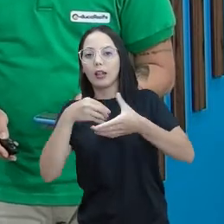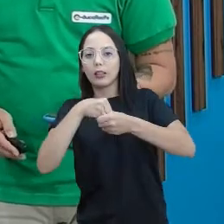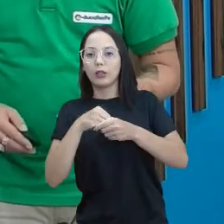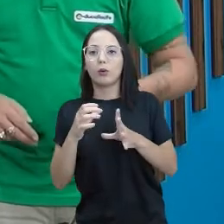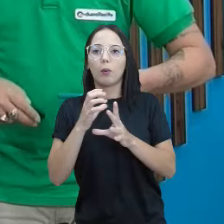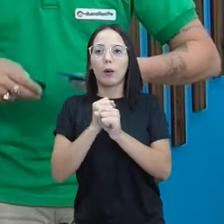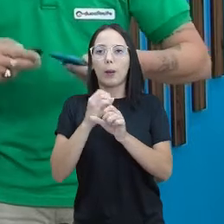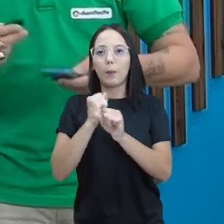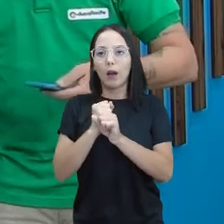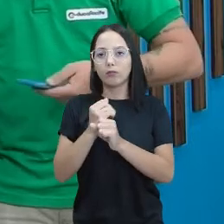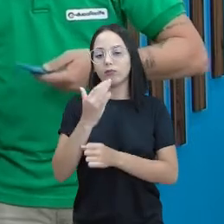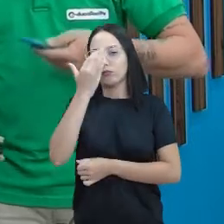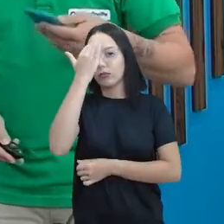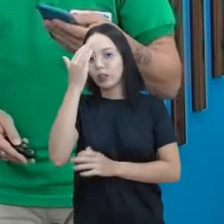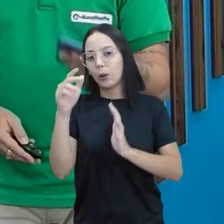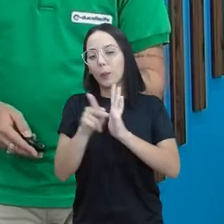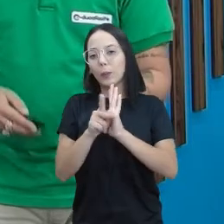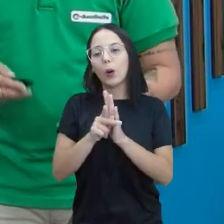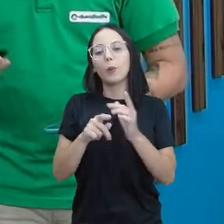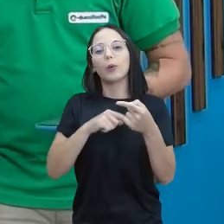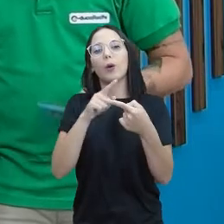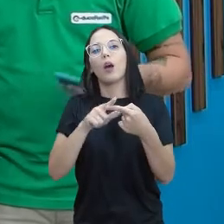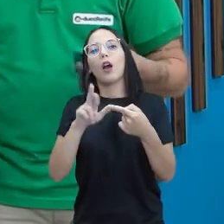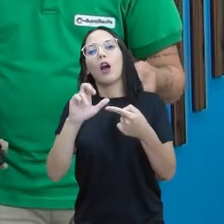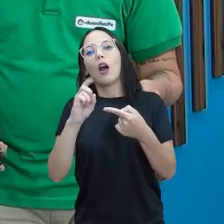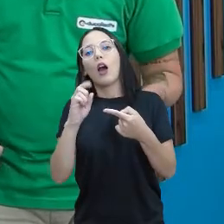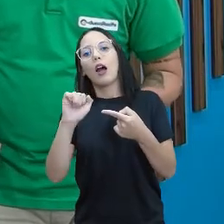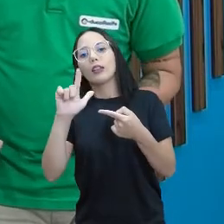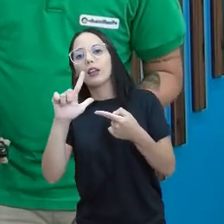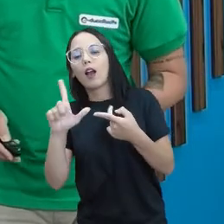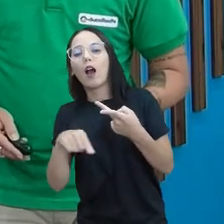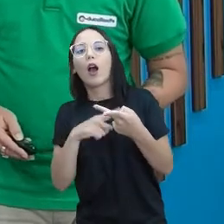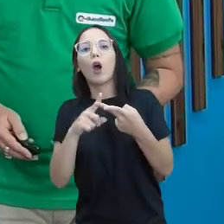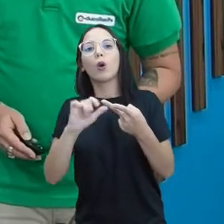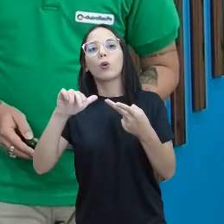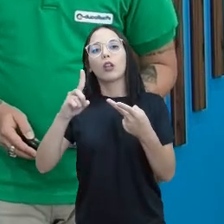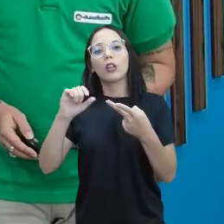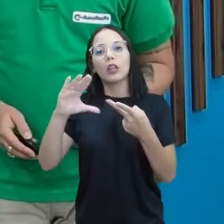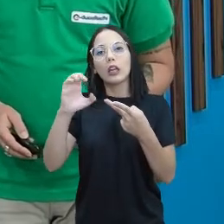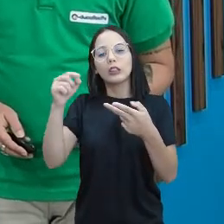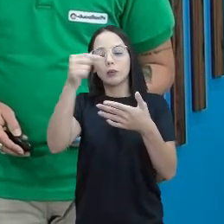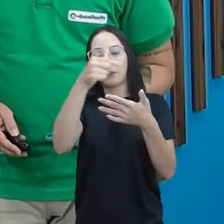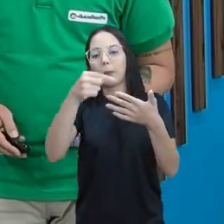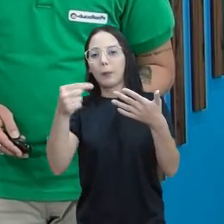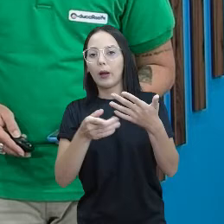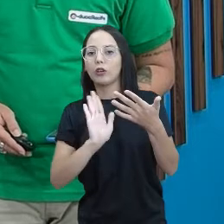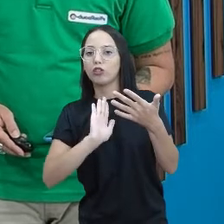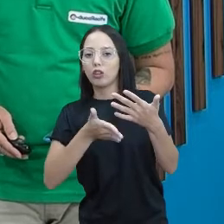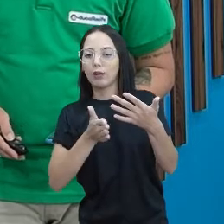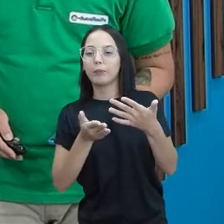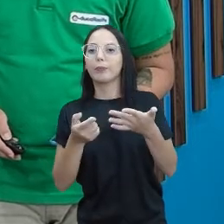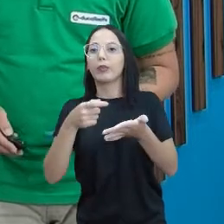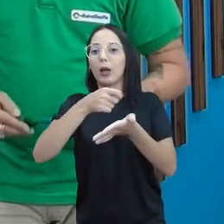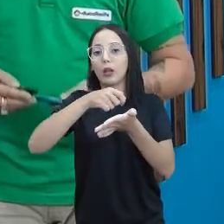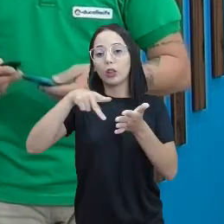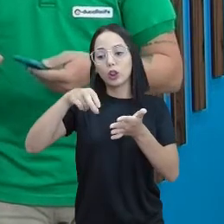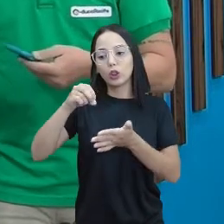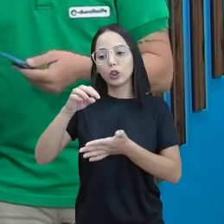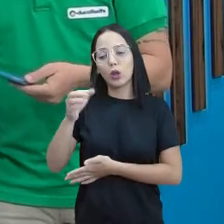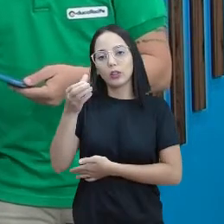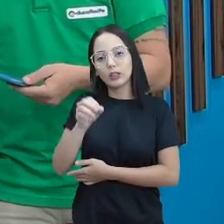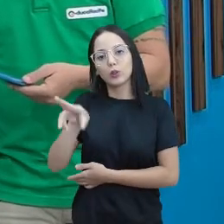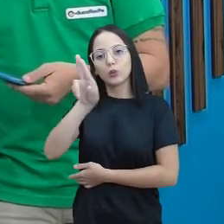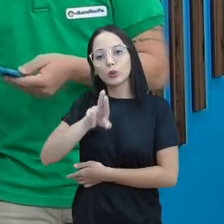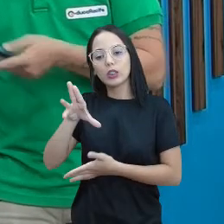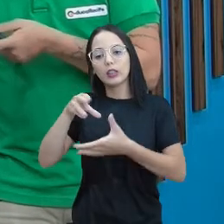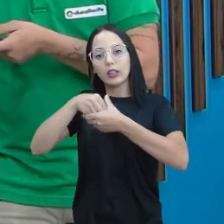de radiciação, né? Ou seja, o índice, o radicando, a raiz, o radical, cada um deles aí, tá certo? Então a notação